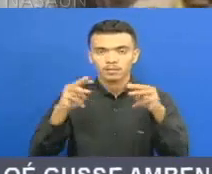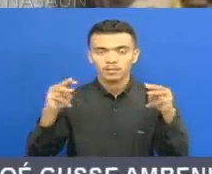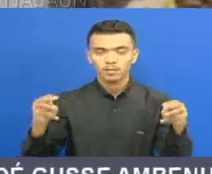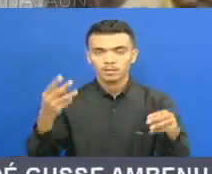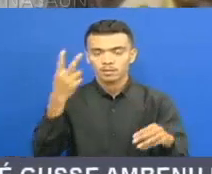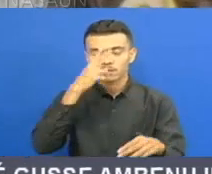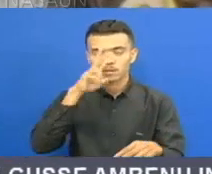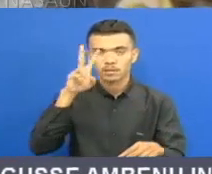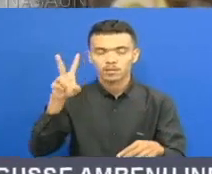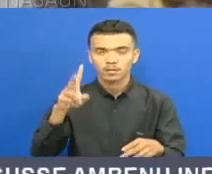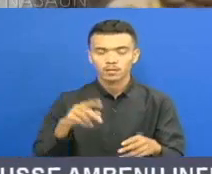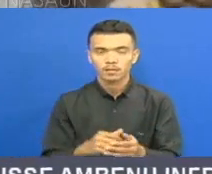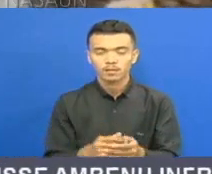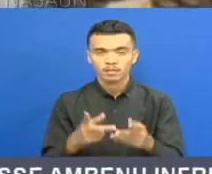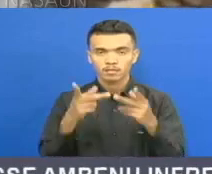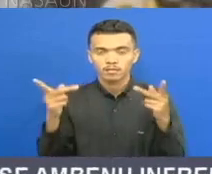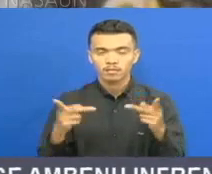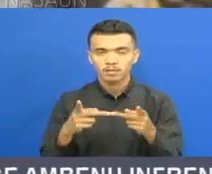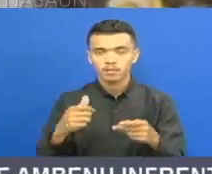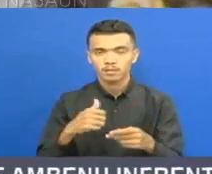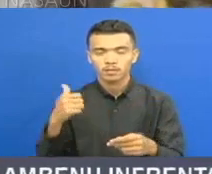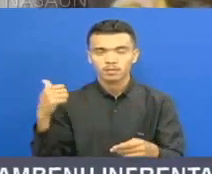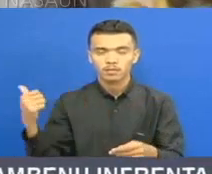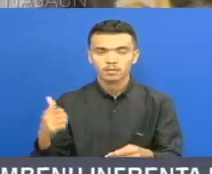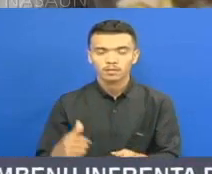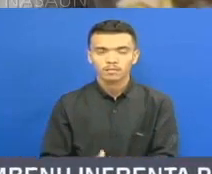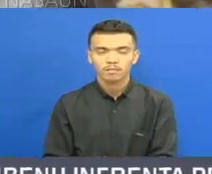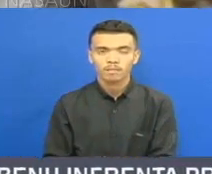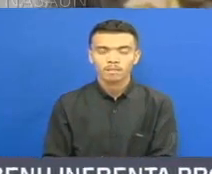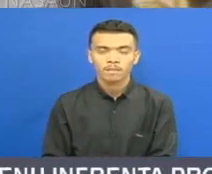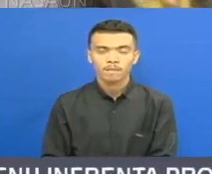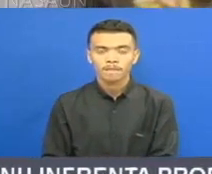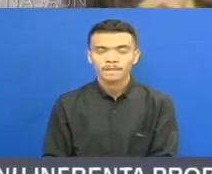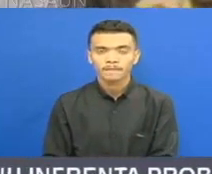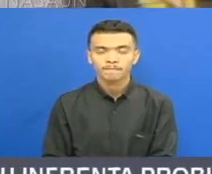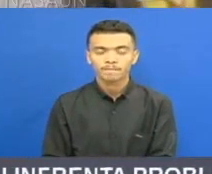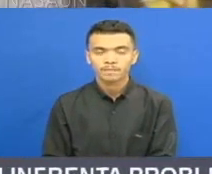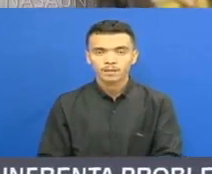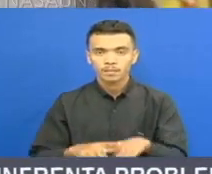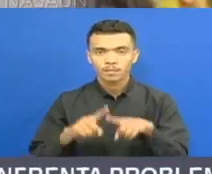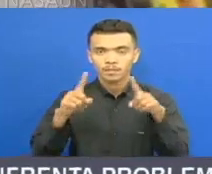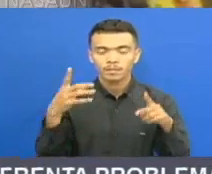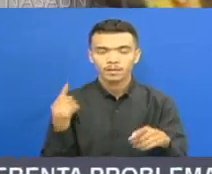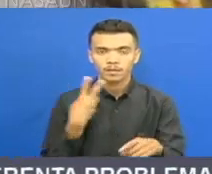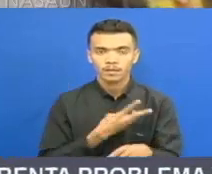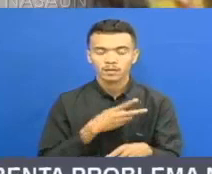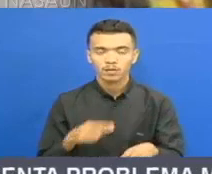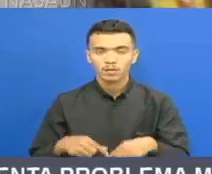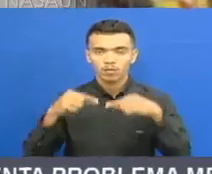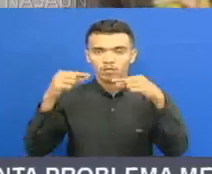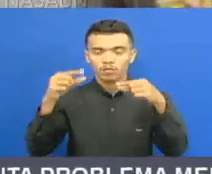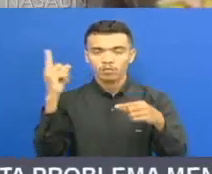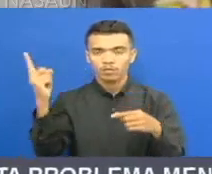será evacuada para fatin selo quando. Só se ela será selo com 20 metros, não será ela evacuação. Mas bem, está fora fatin